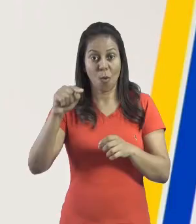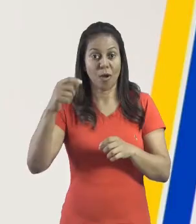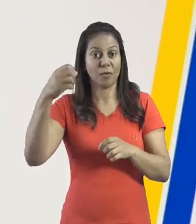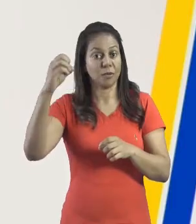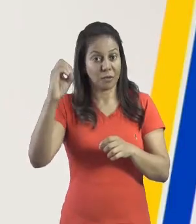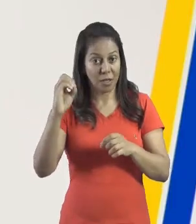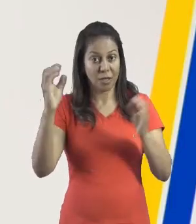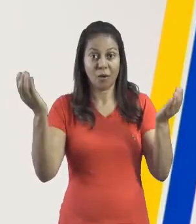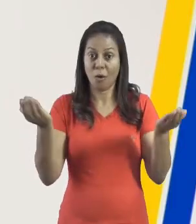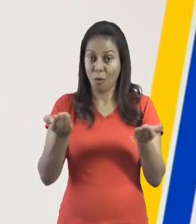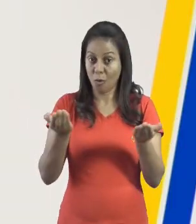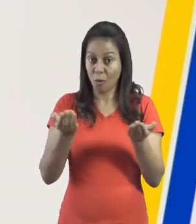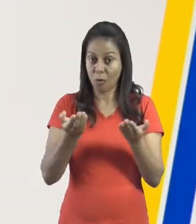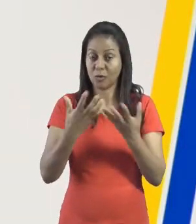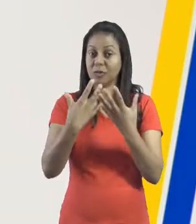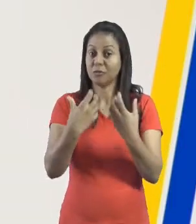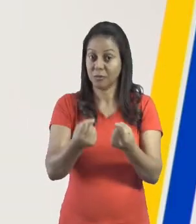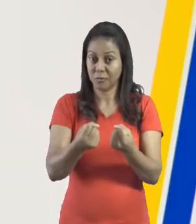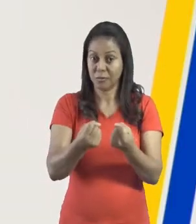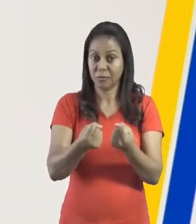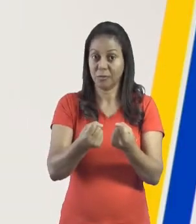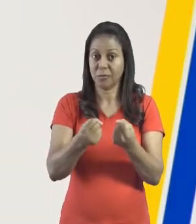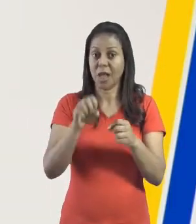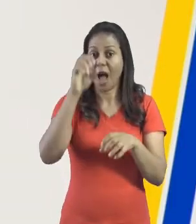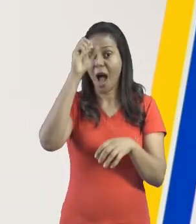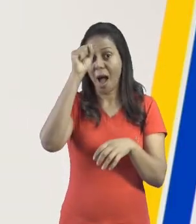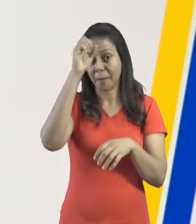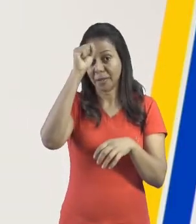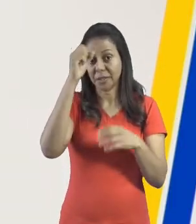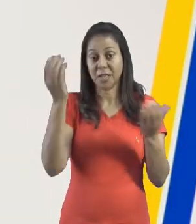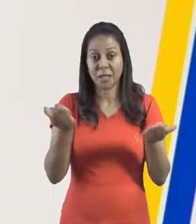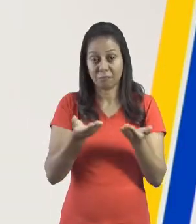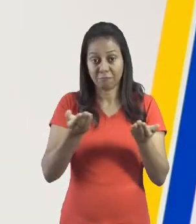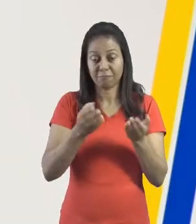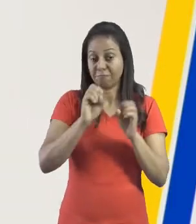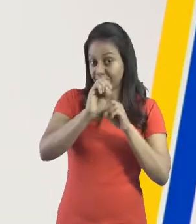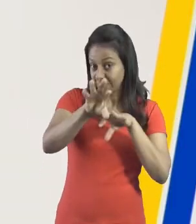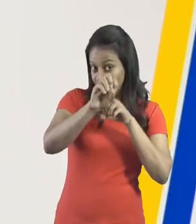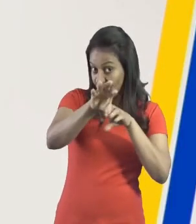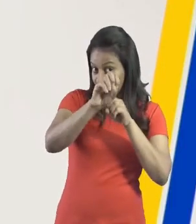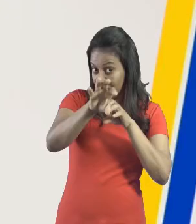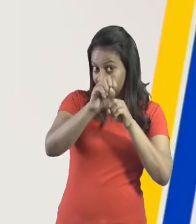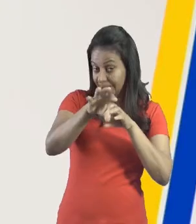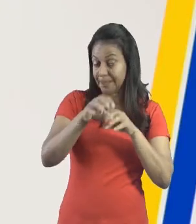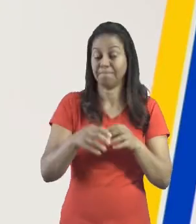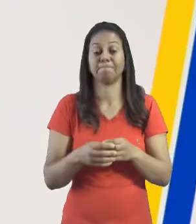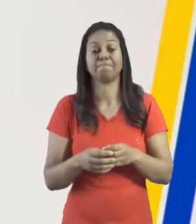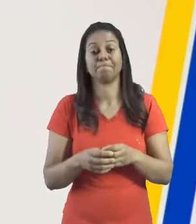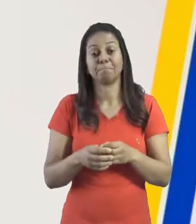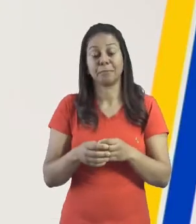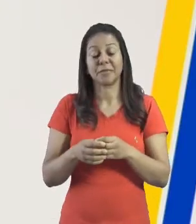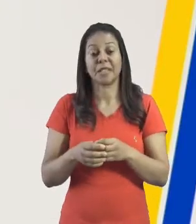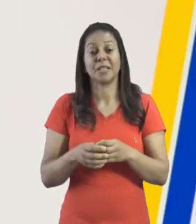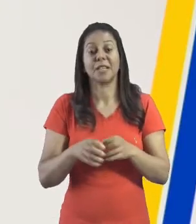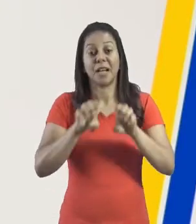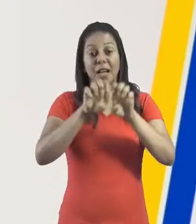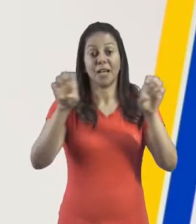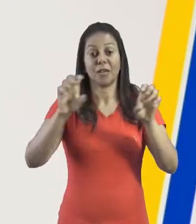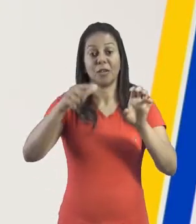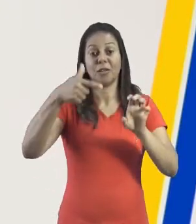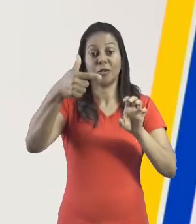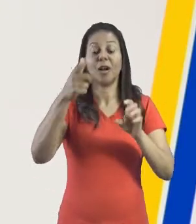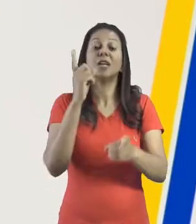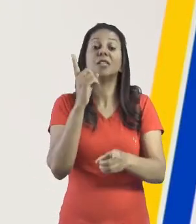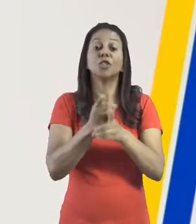hoje, né, nós vamos aprender, nesta aula de hoje, equação do segundo grau, a encontrar